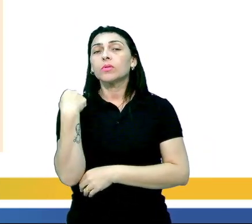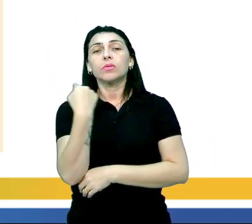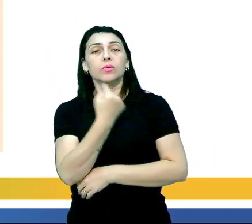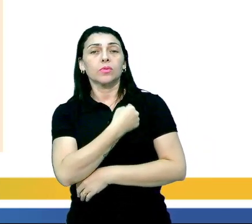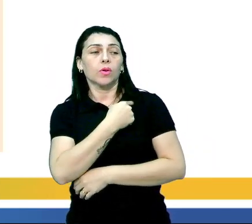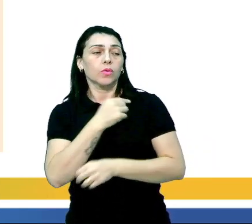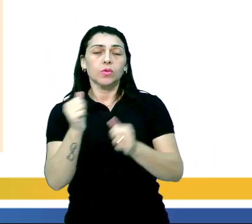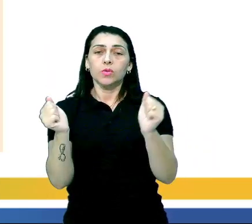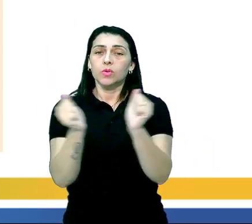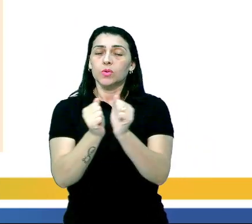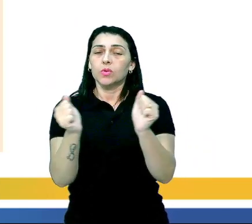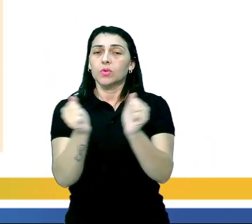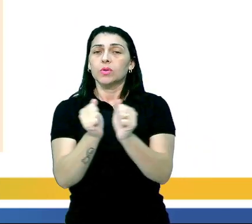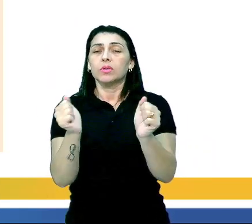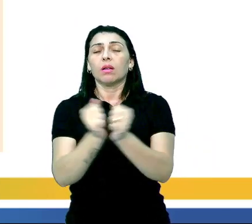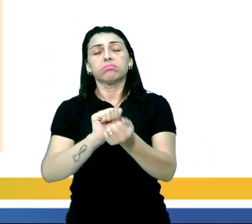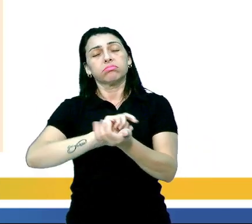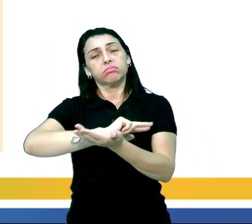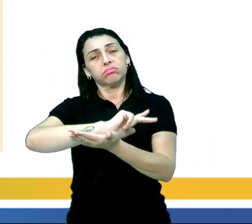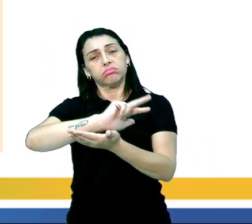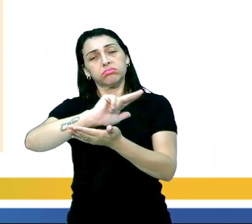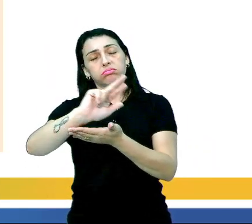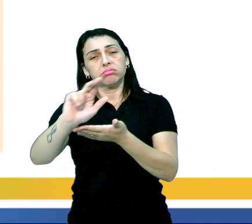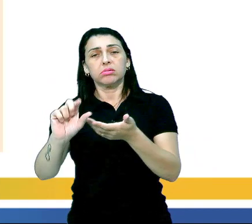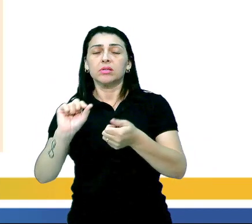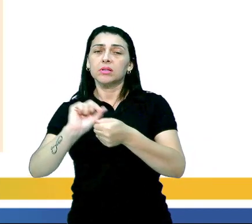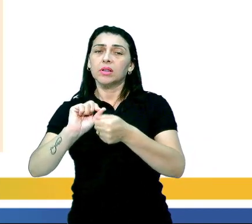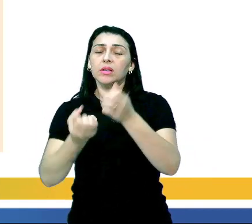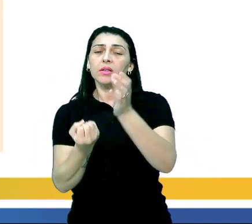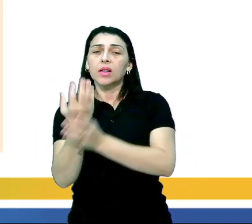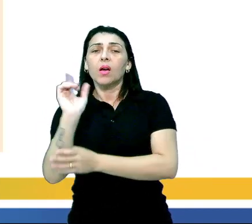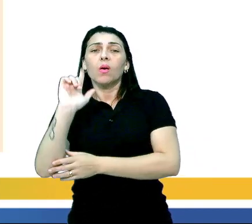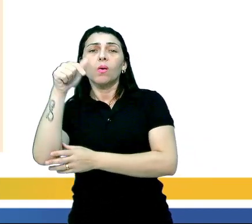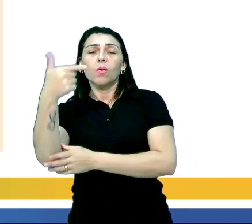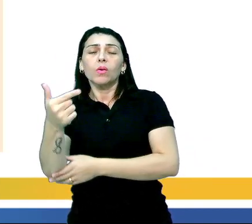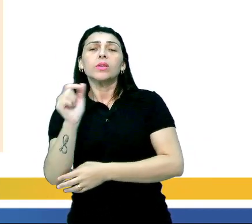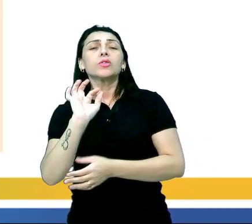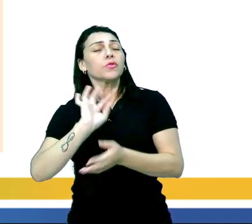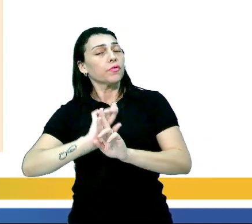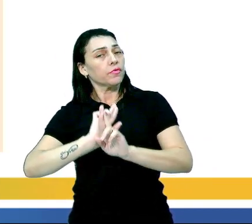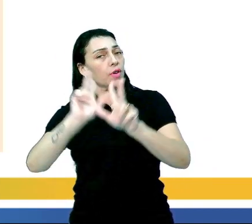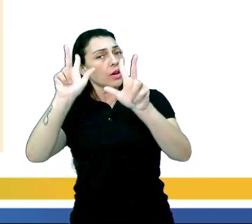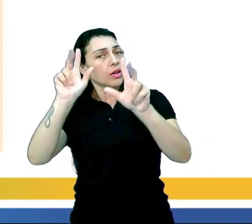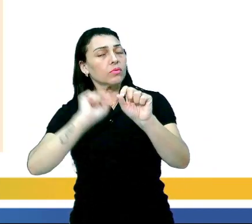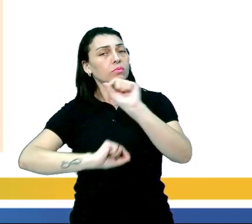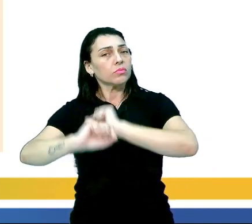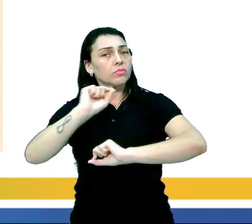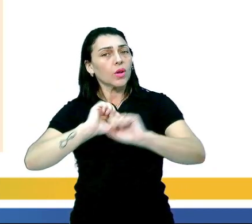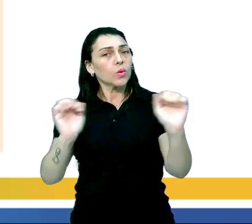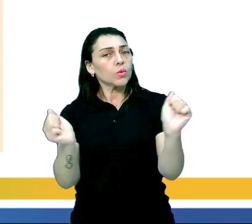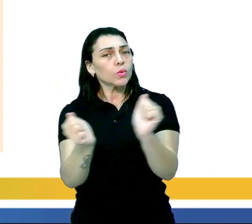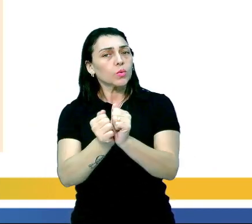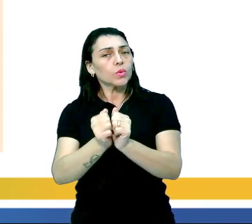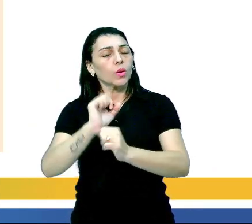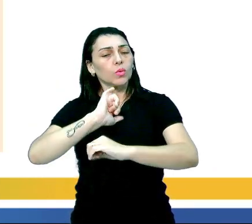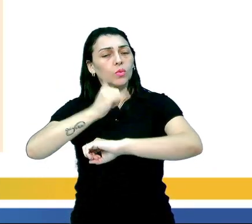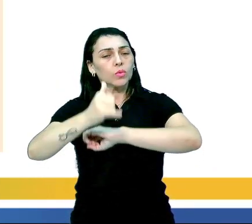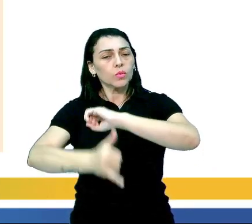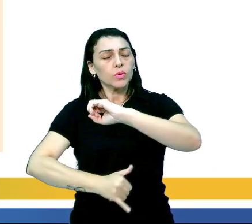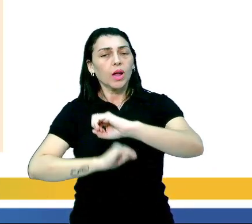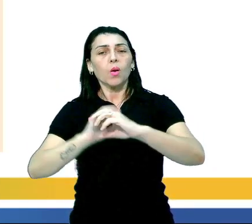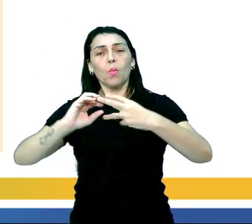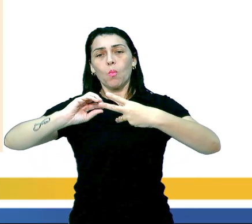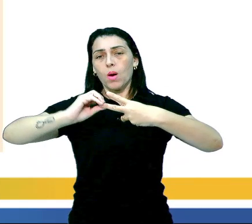nós juntamos muitas coisas, acabamos criando uma outra coisa diferente. Então, a junção dos átomos cria